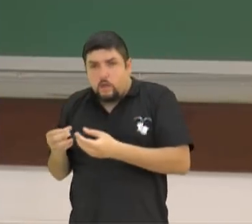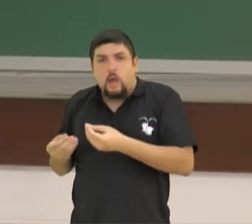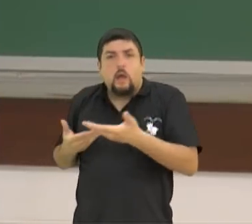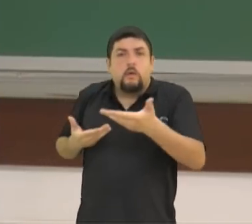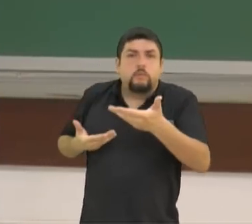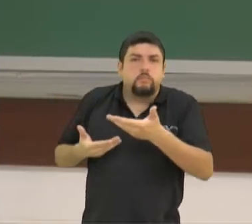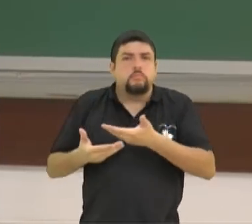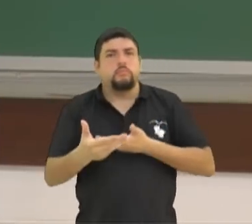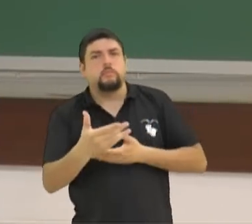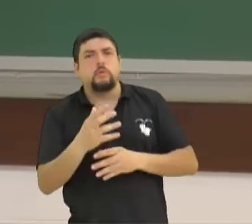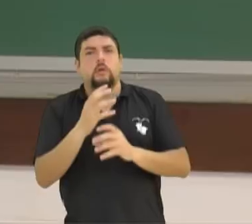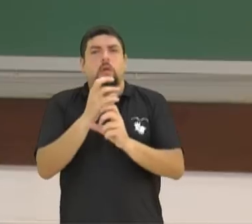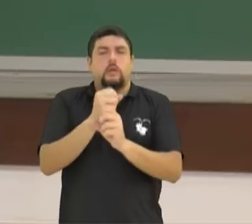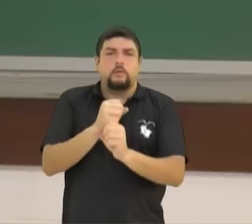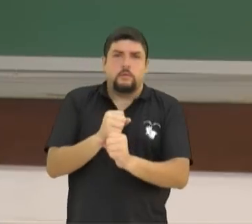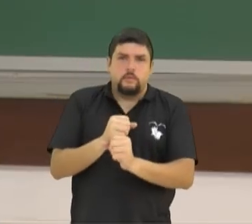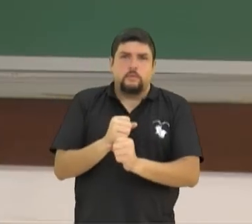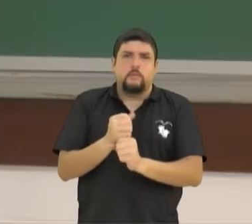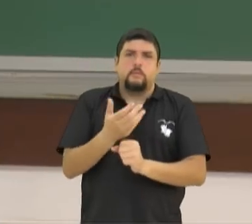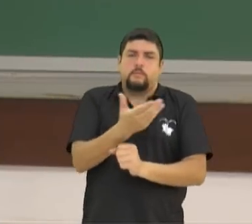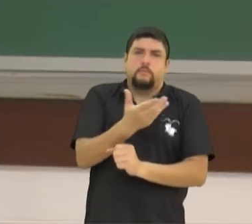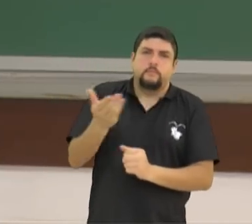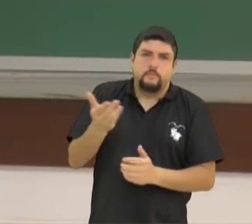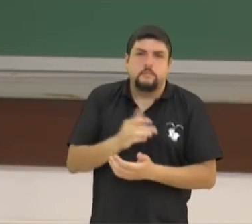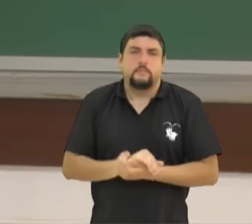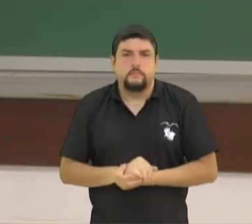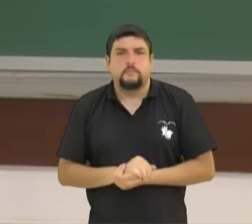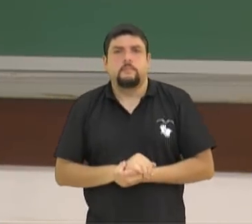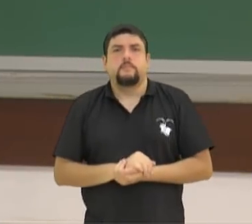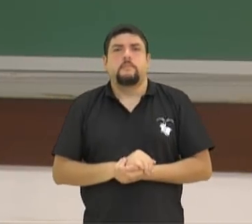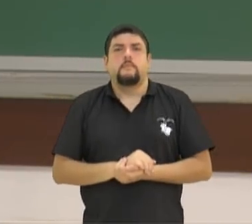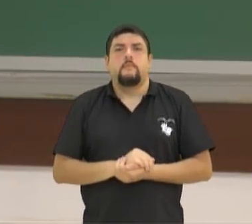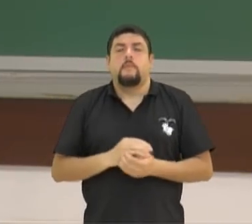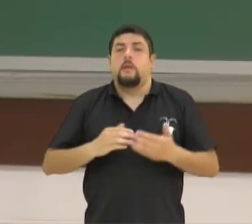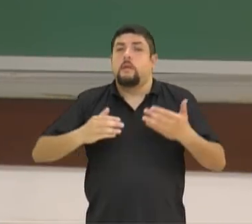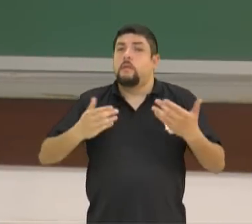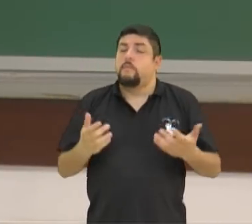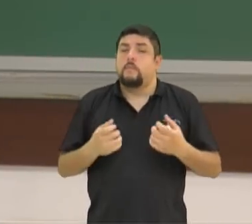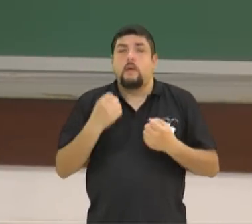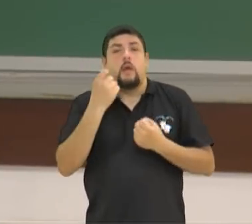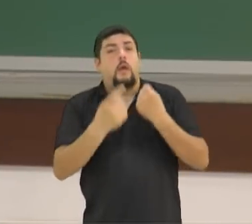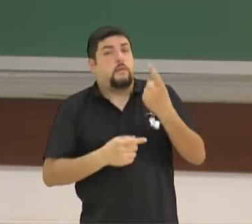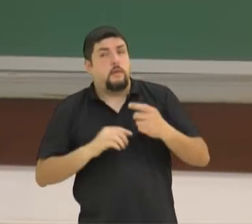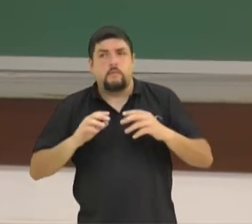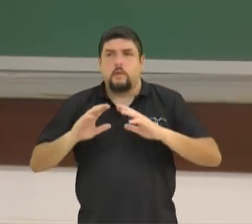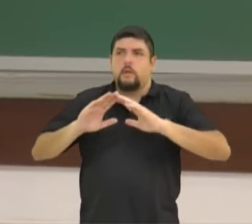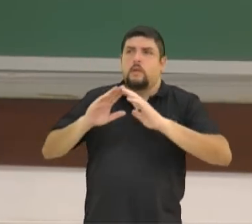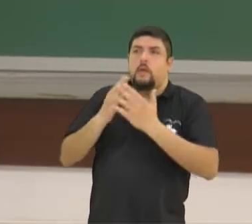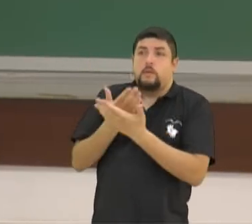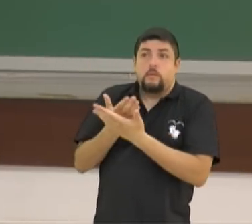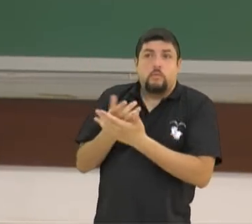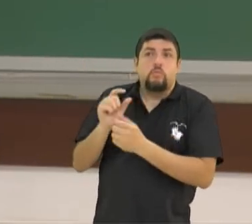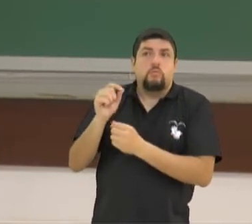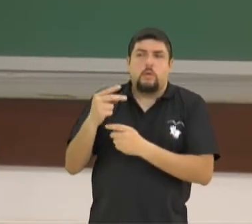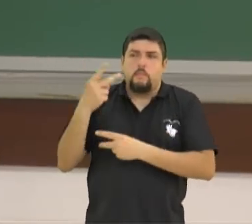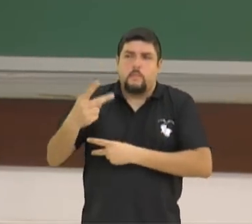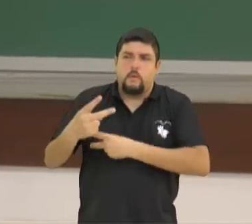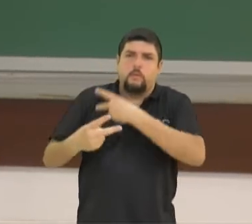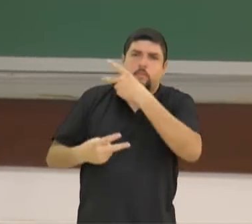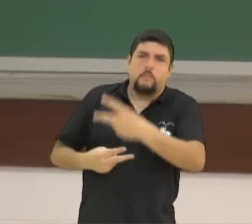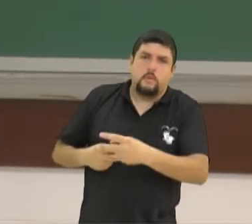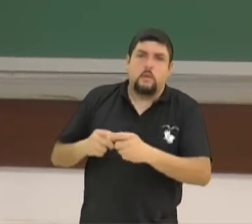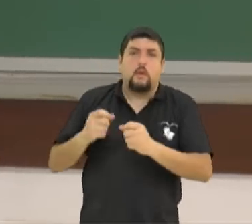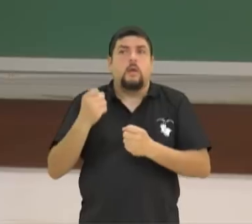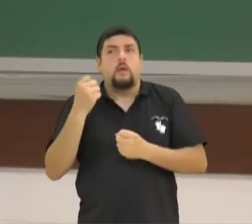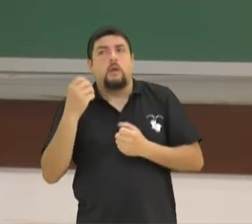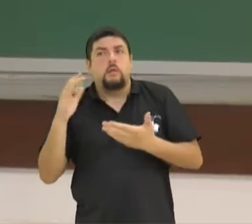do lançamento de notas no final das etapas, Seja, às vezes as escolas adotam bimestre, às vezes adotam trimestre,